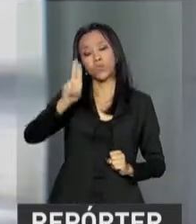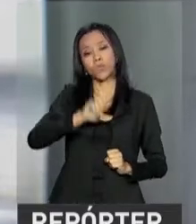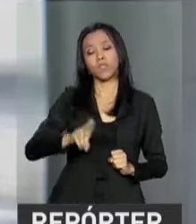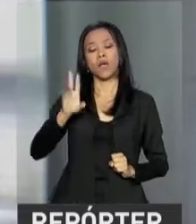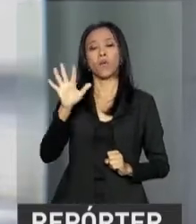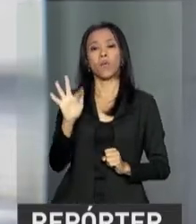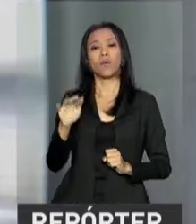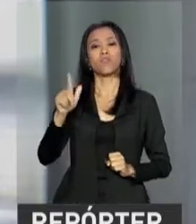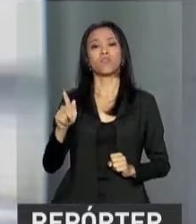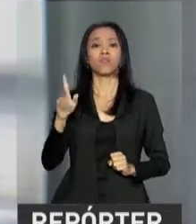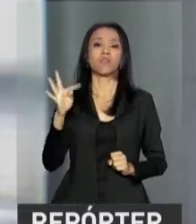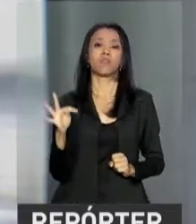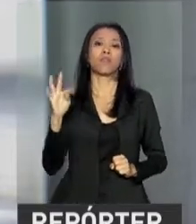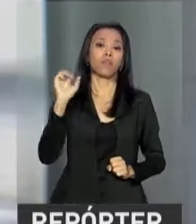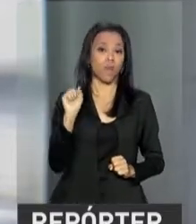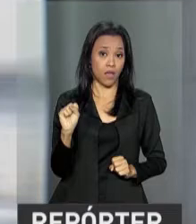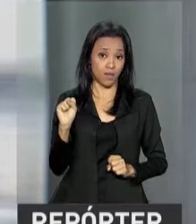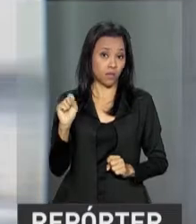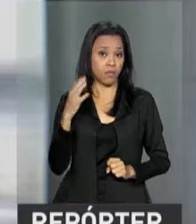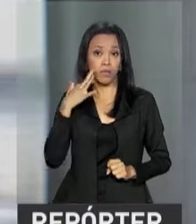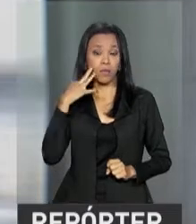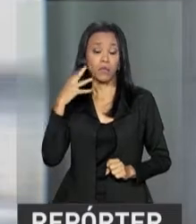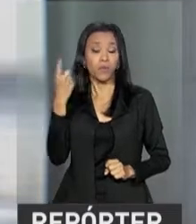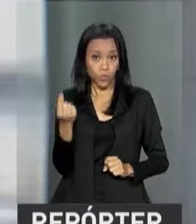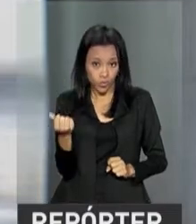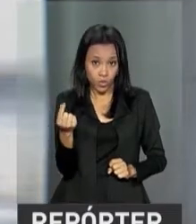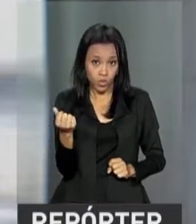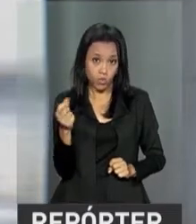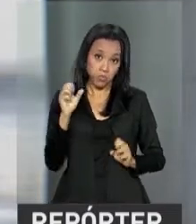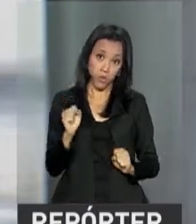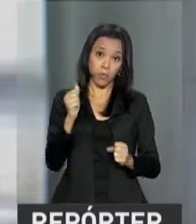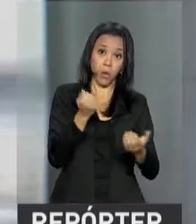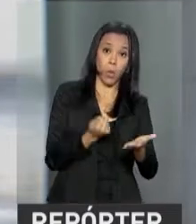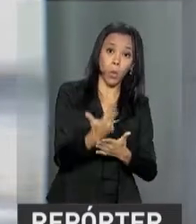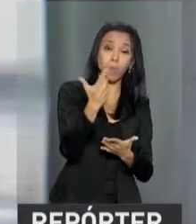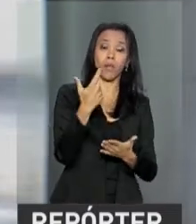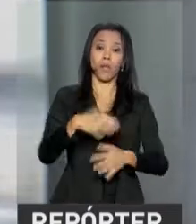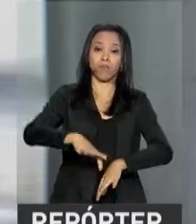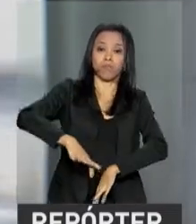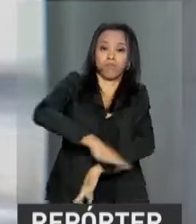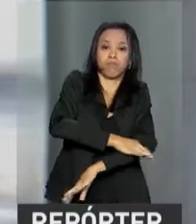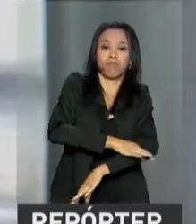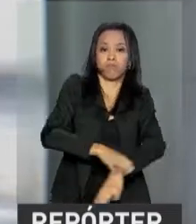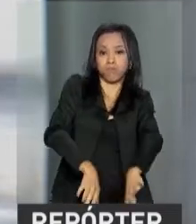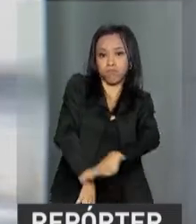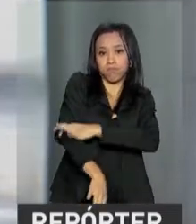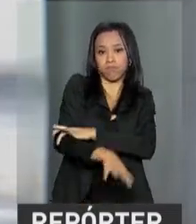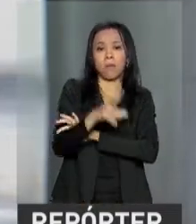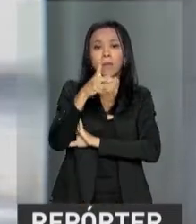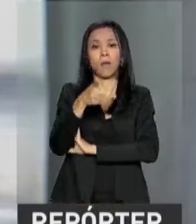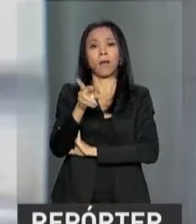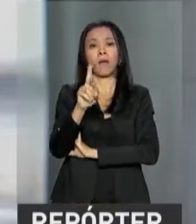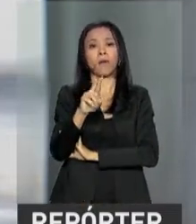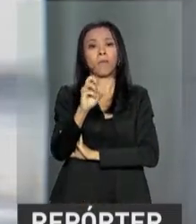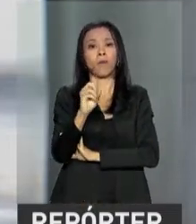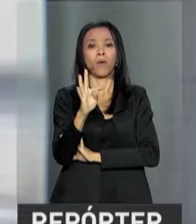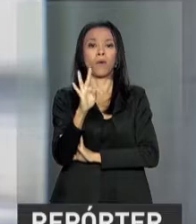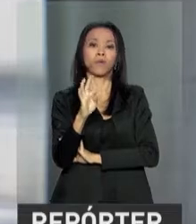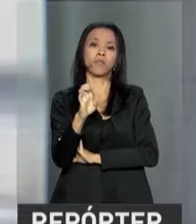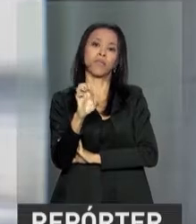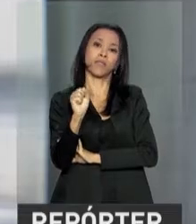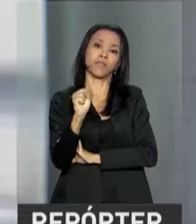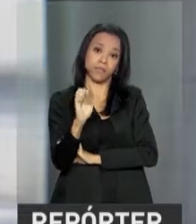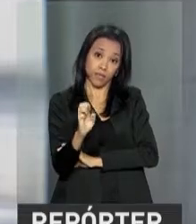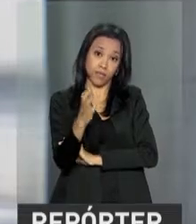fundo de garantia de tempo de serviço fgts para comprar próteses o presidente falou sobre esse